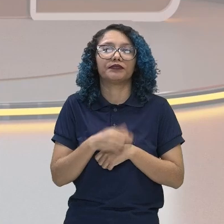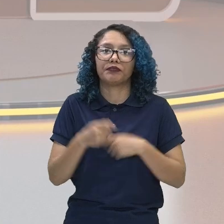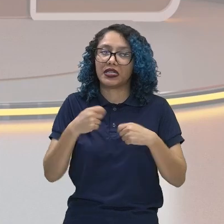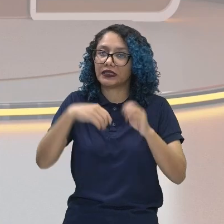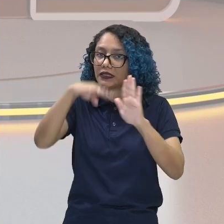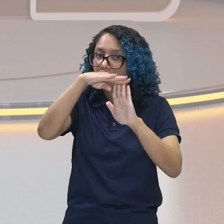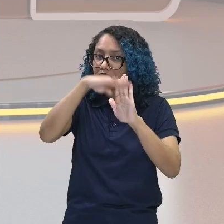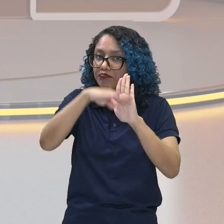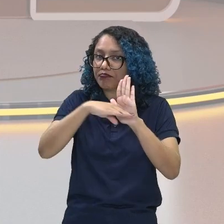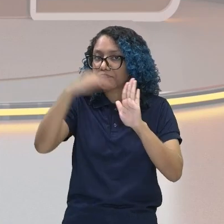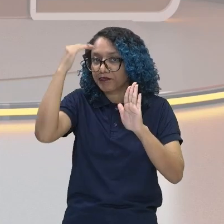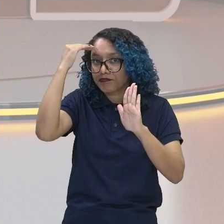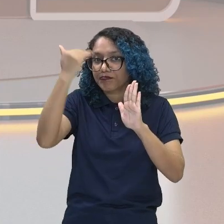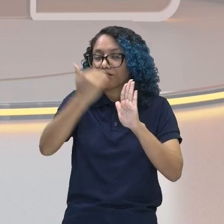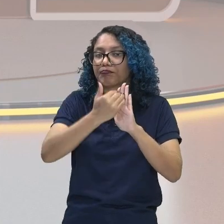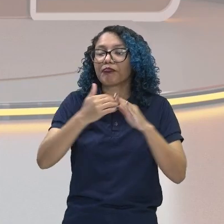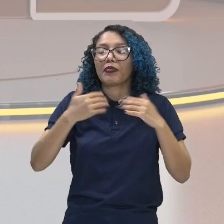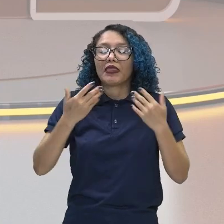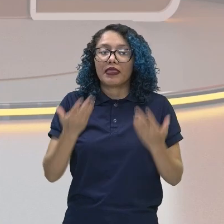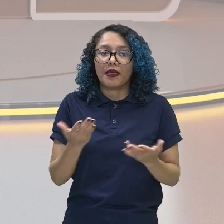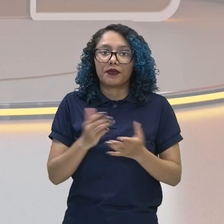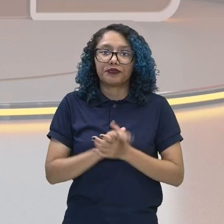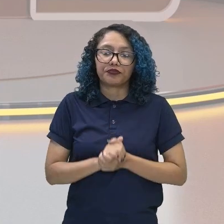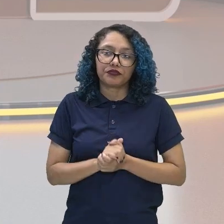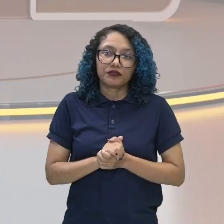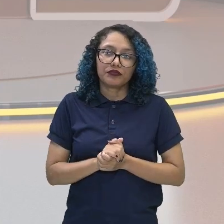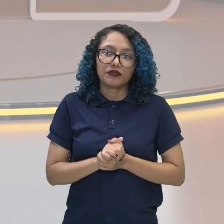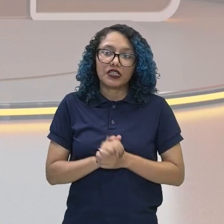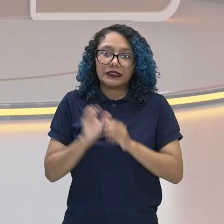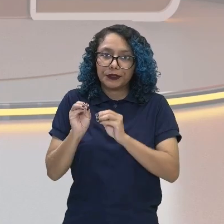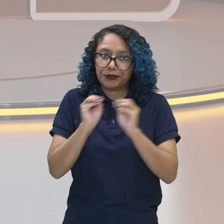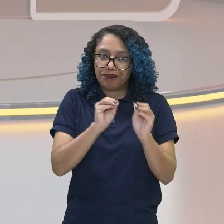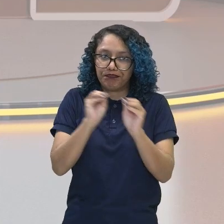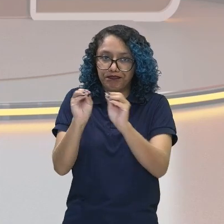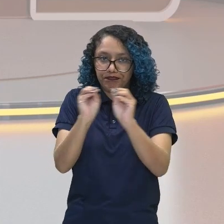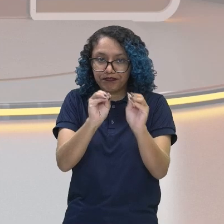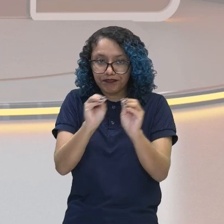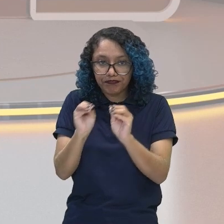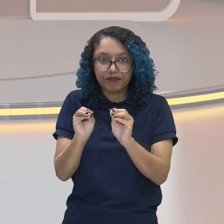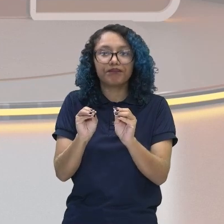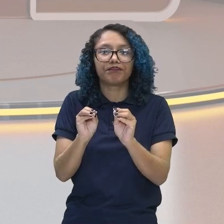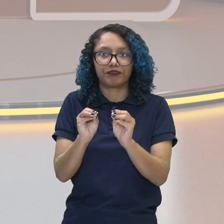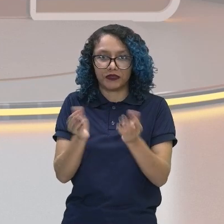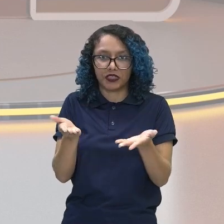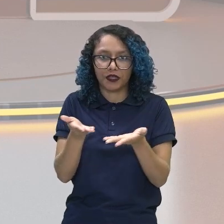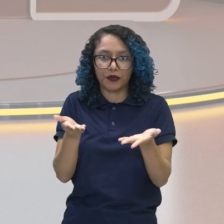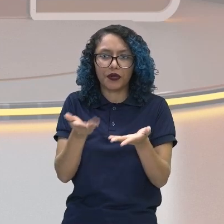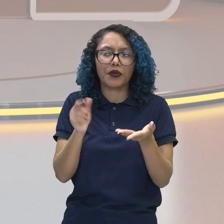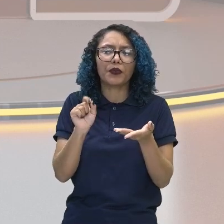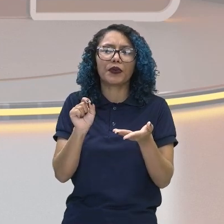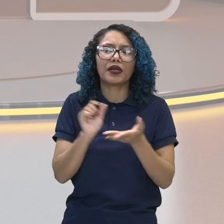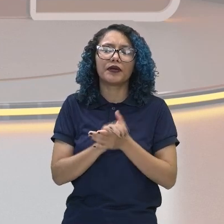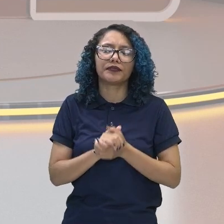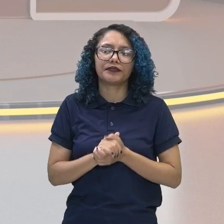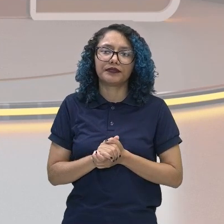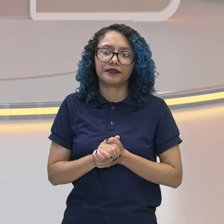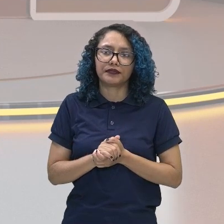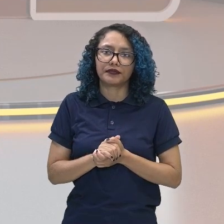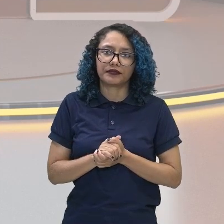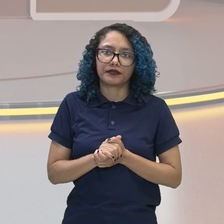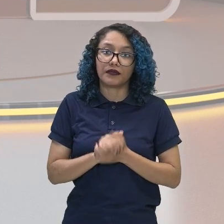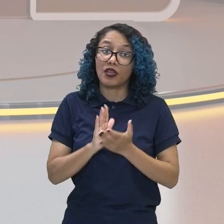fluxos migratórios atualmente, né, que são esses fluxos migratórios contemporâneos, gente, vão ter